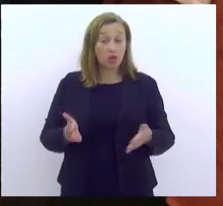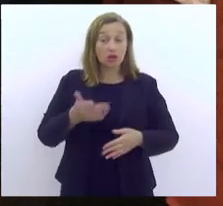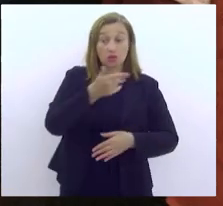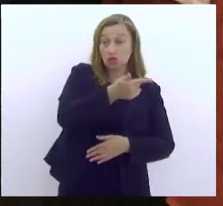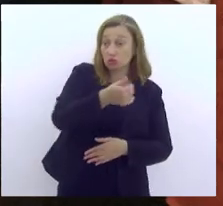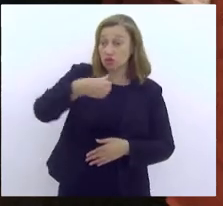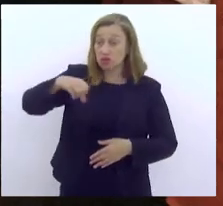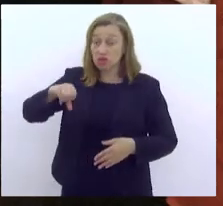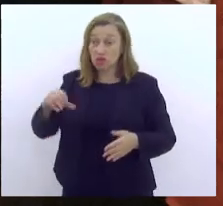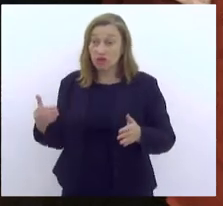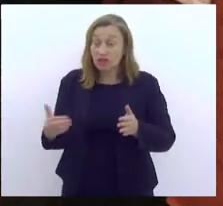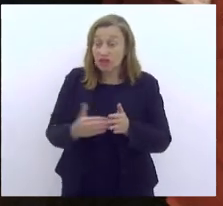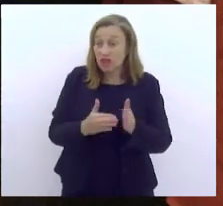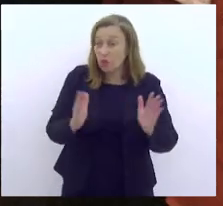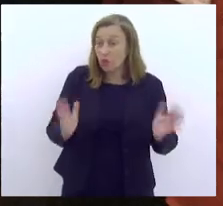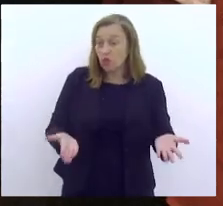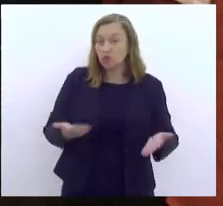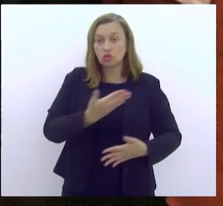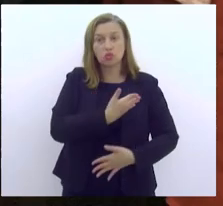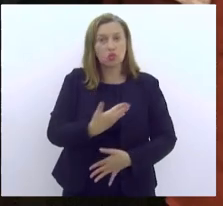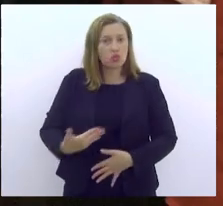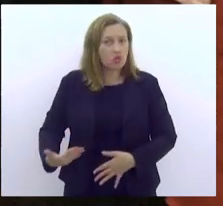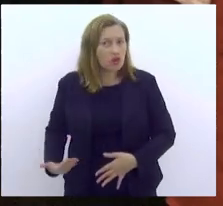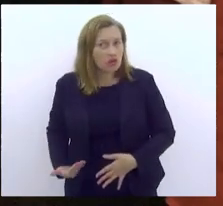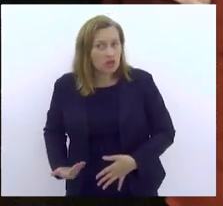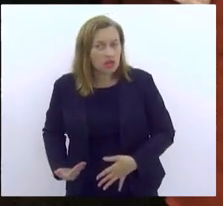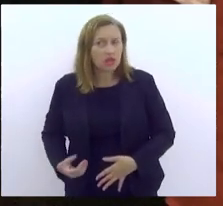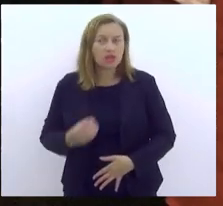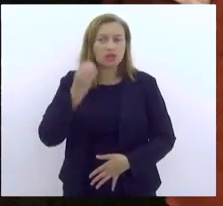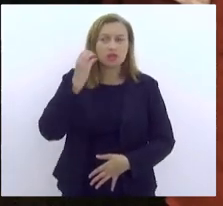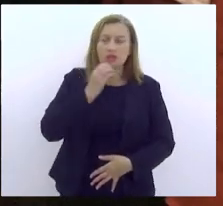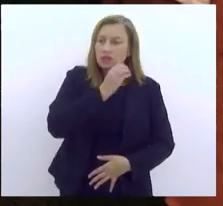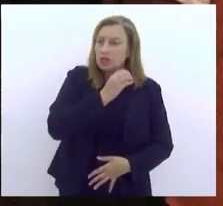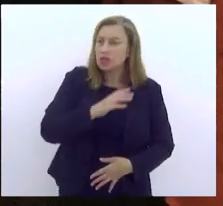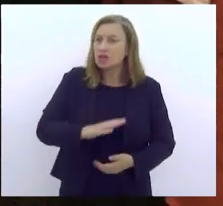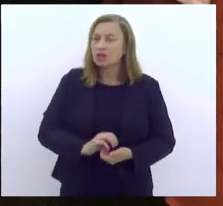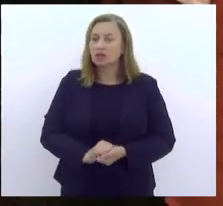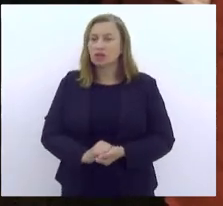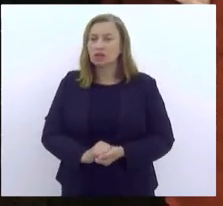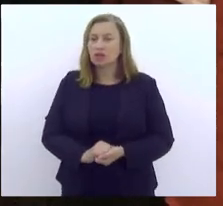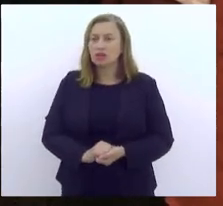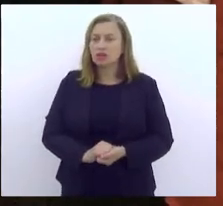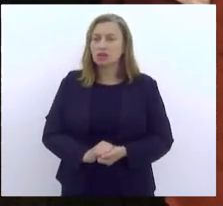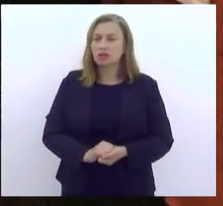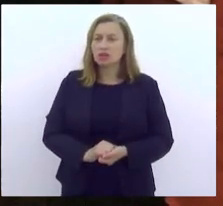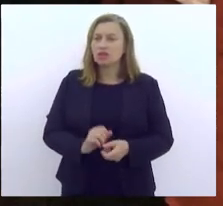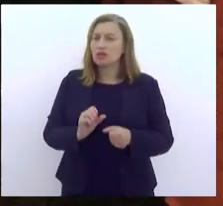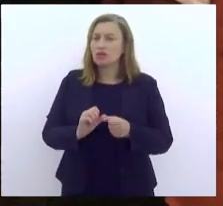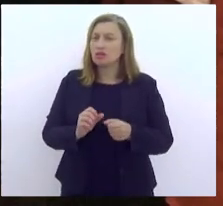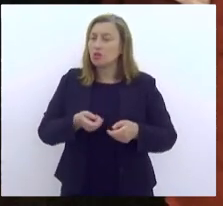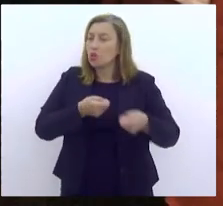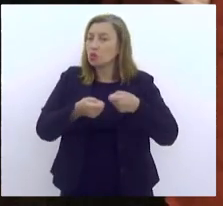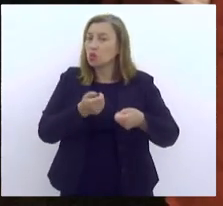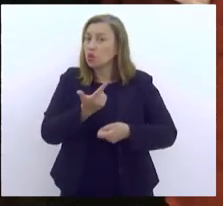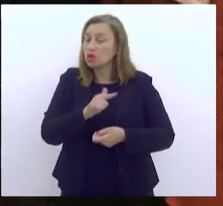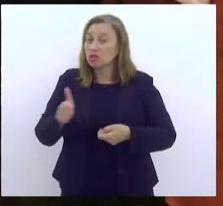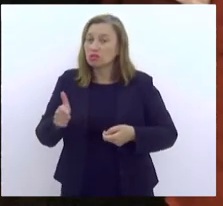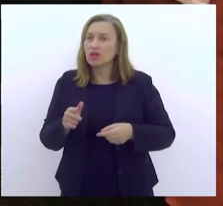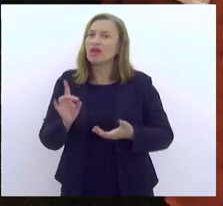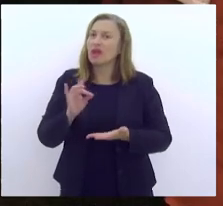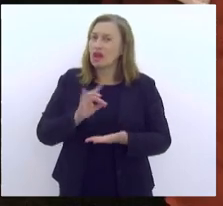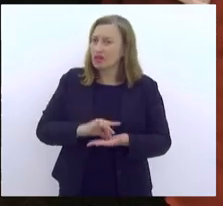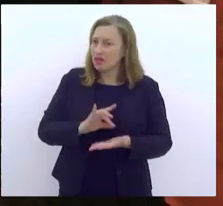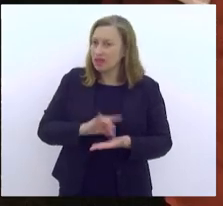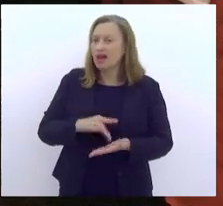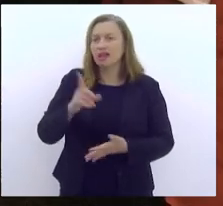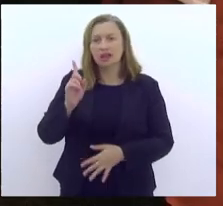2019, com um governador que aí está desde 2020, está fora do controle. Tanto é verdade,